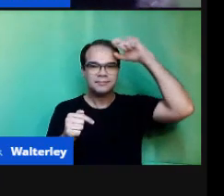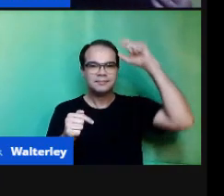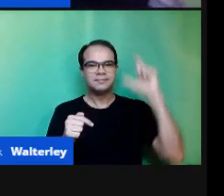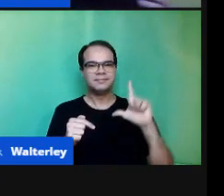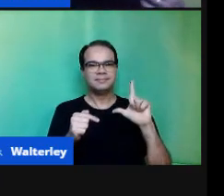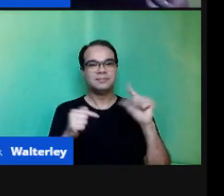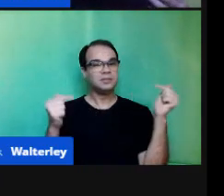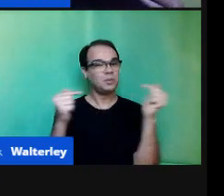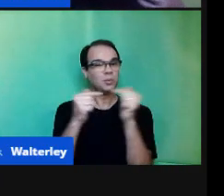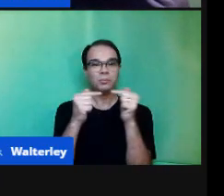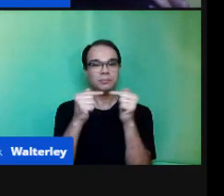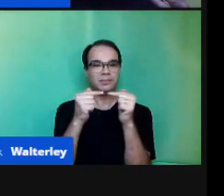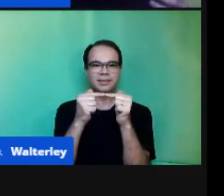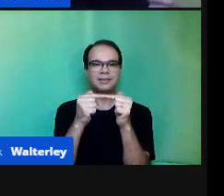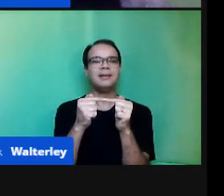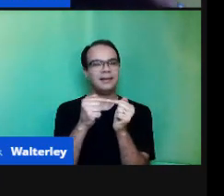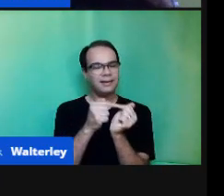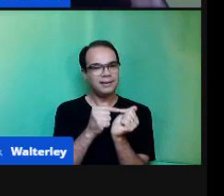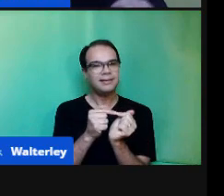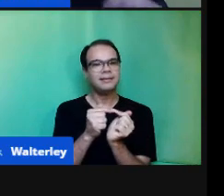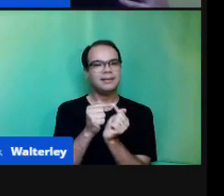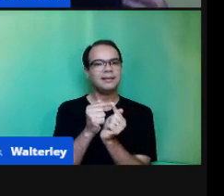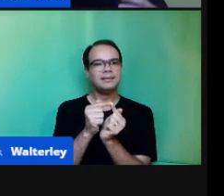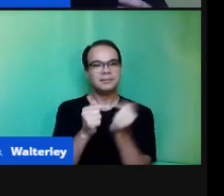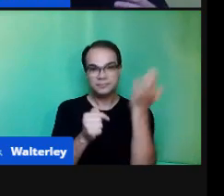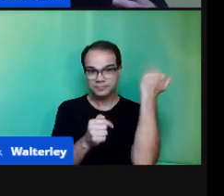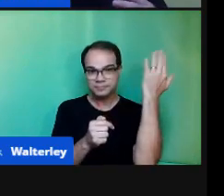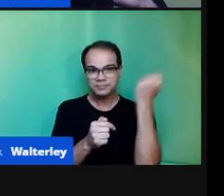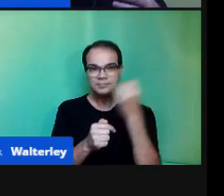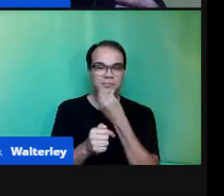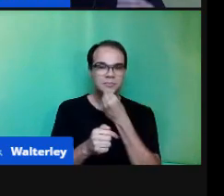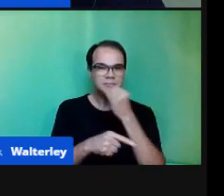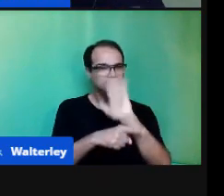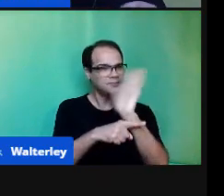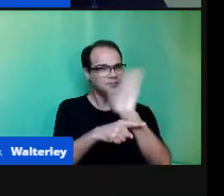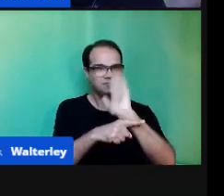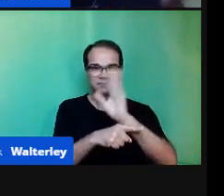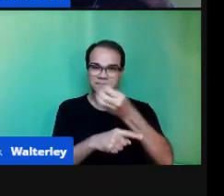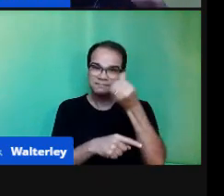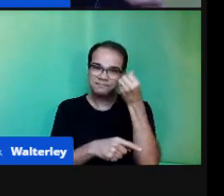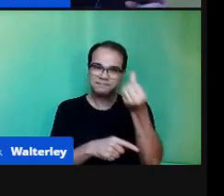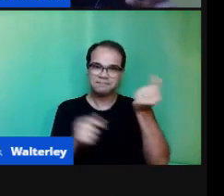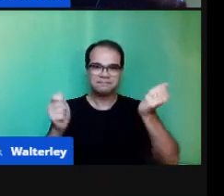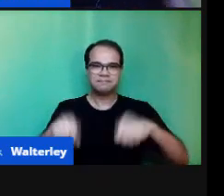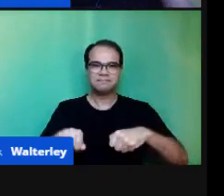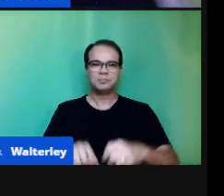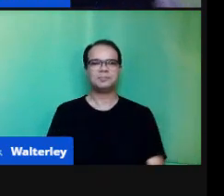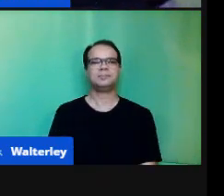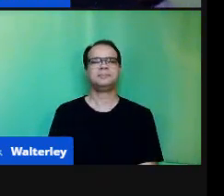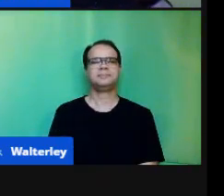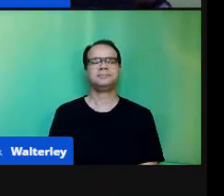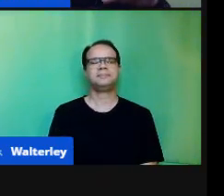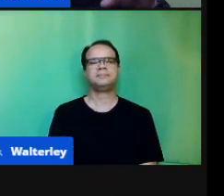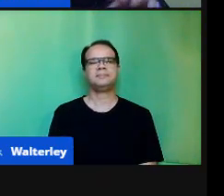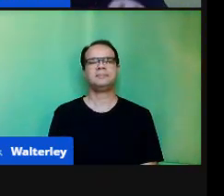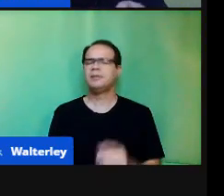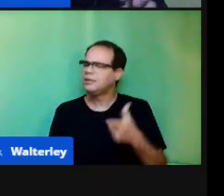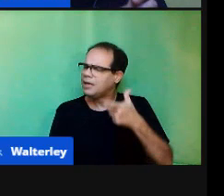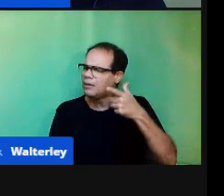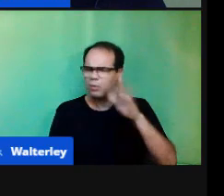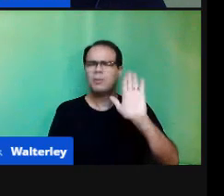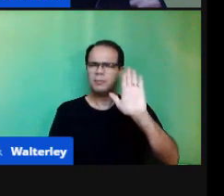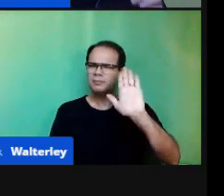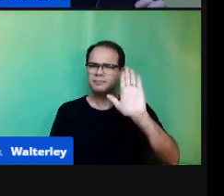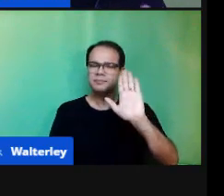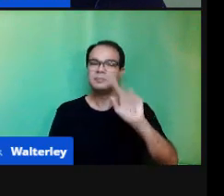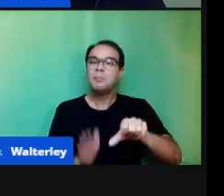Então, a partir daí que a gente começa o nosso trabalho. Mas antes de aprofundar nesse tema,